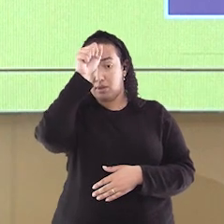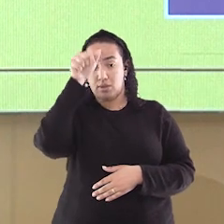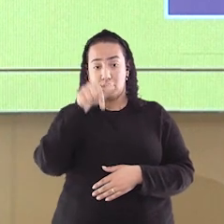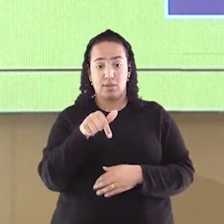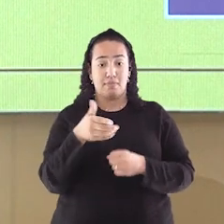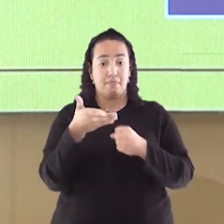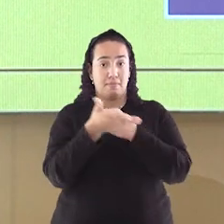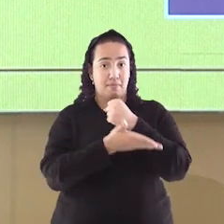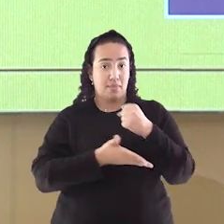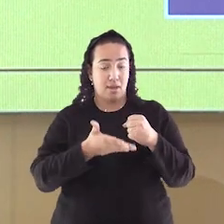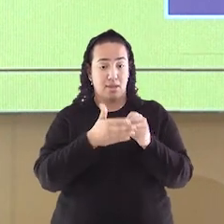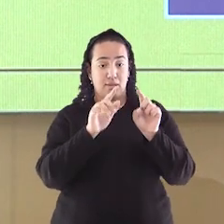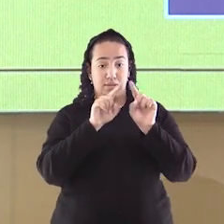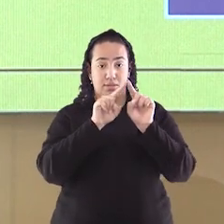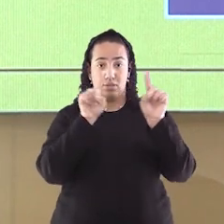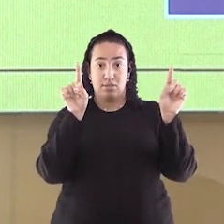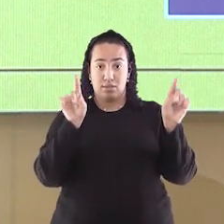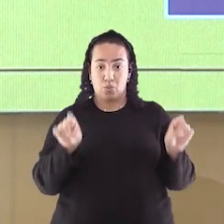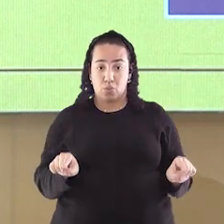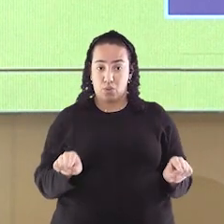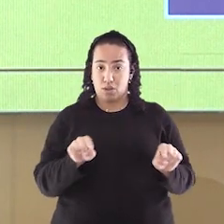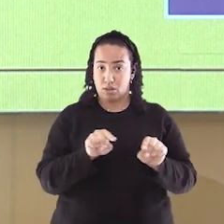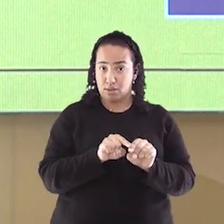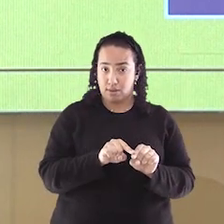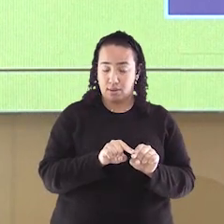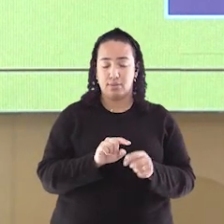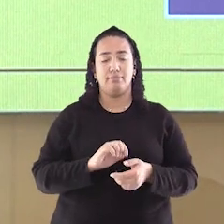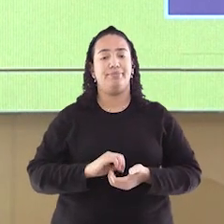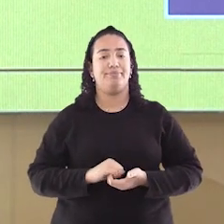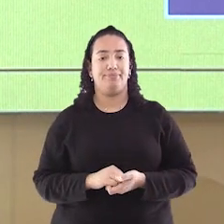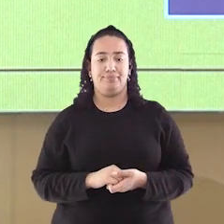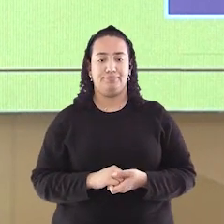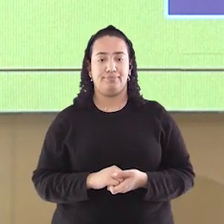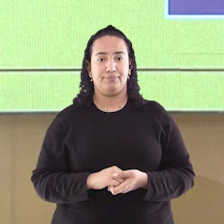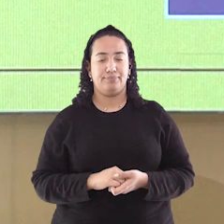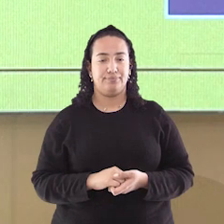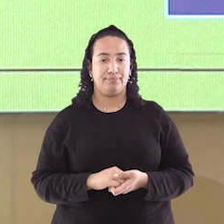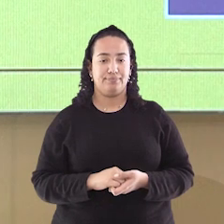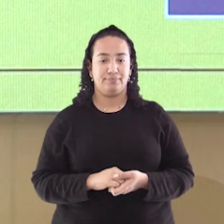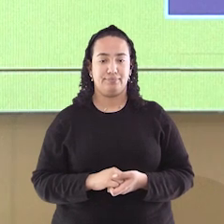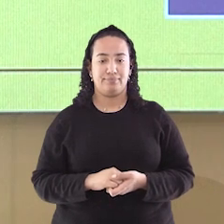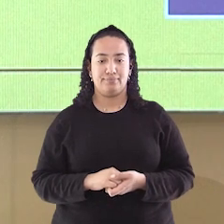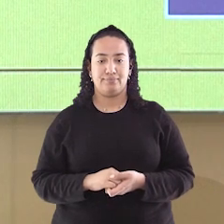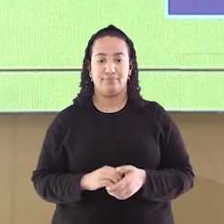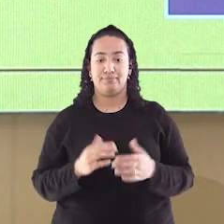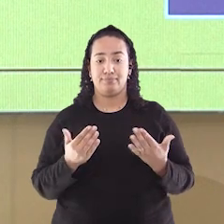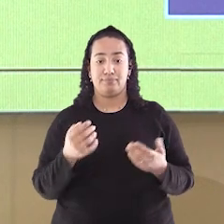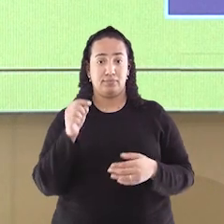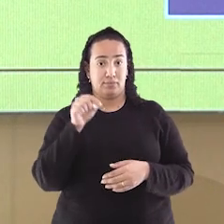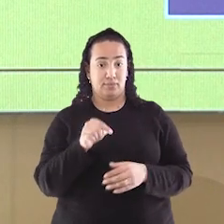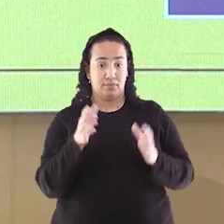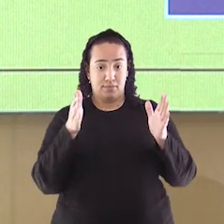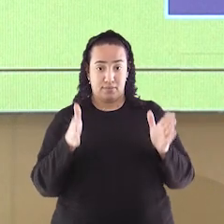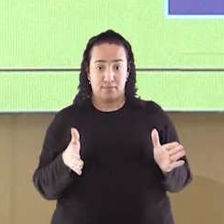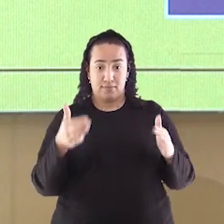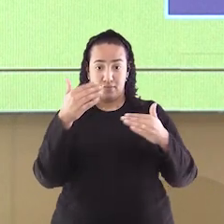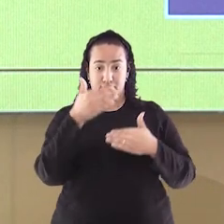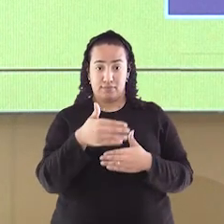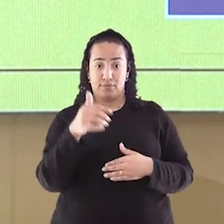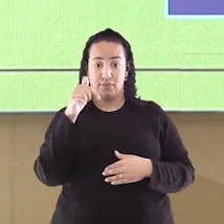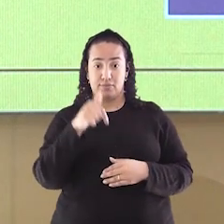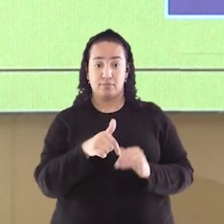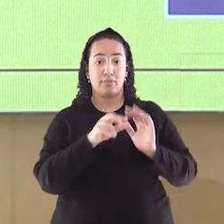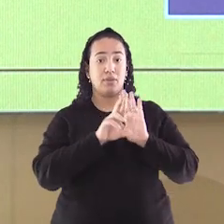de base quadrangular, ou seja, prisma de base quadrada. Essa caixinha que estou aqui,